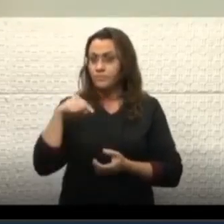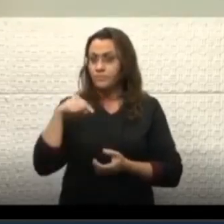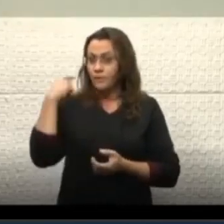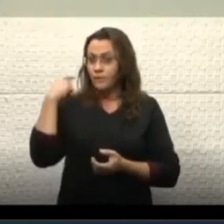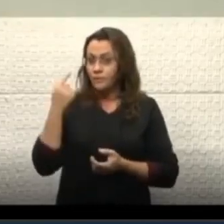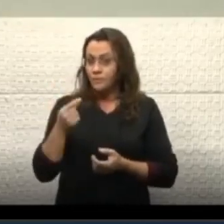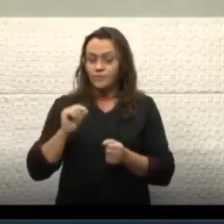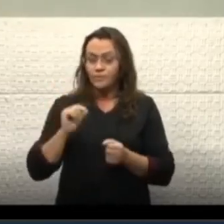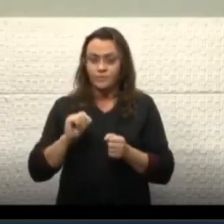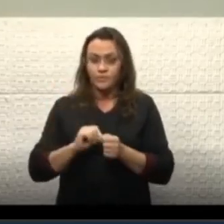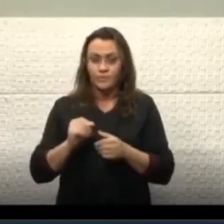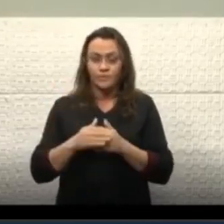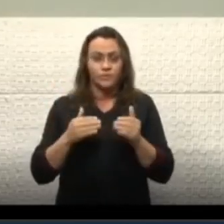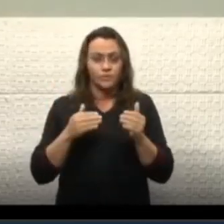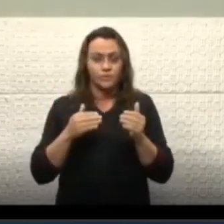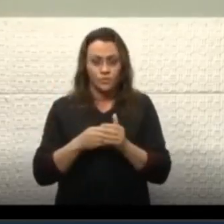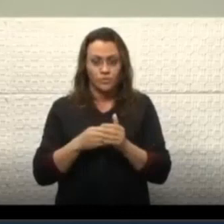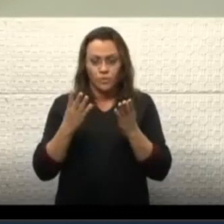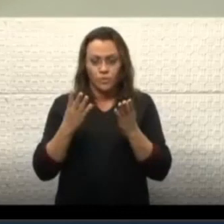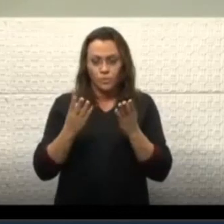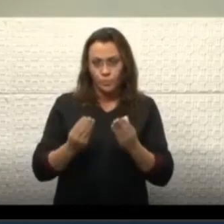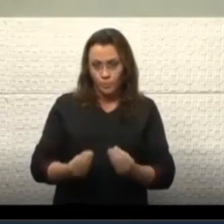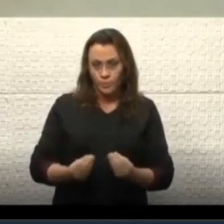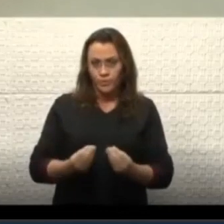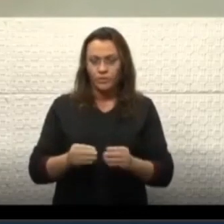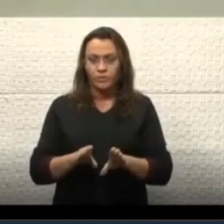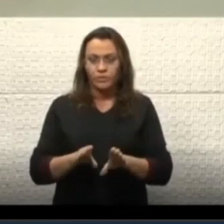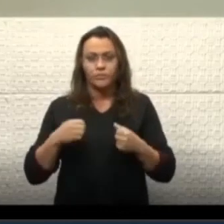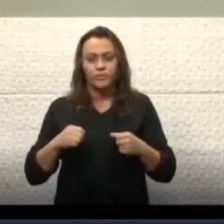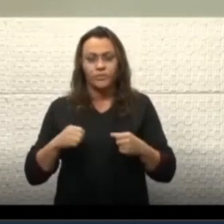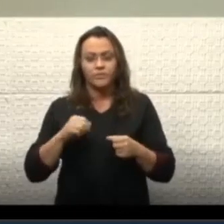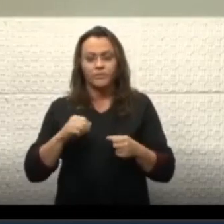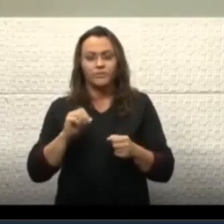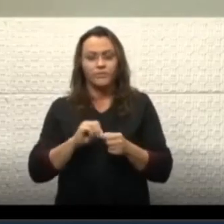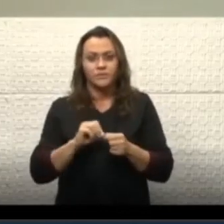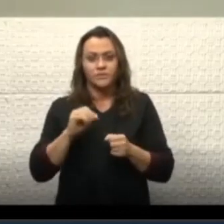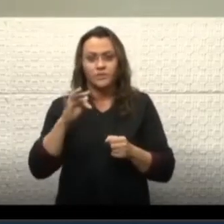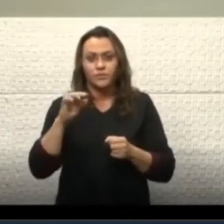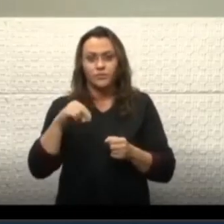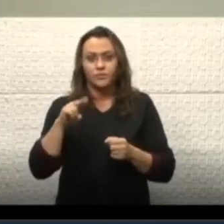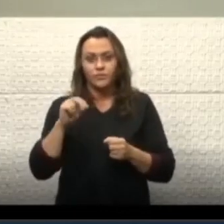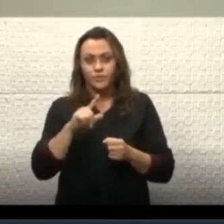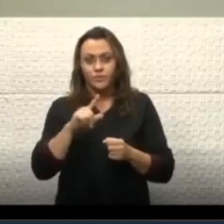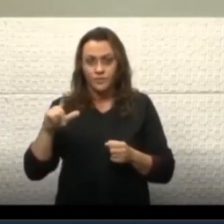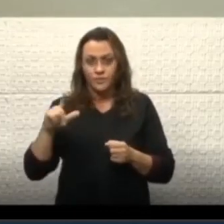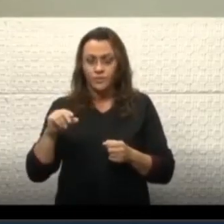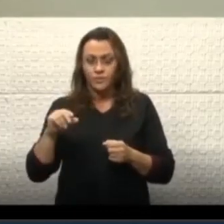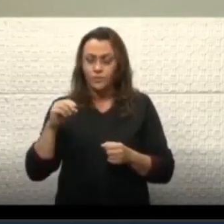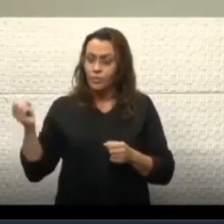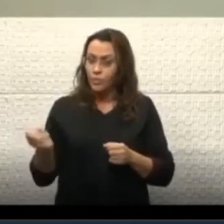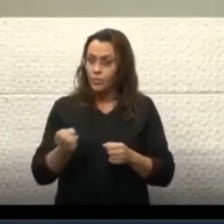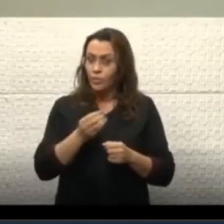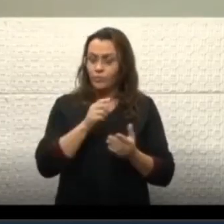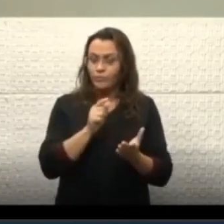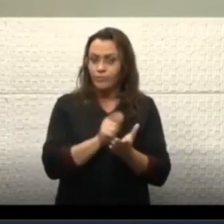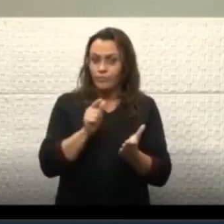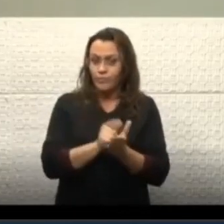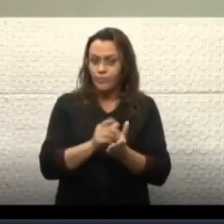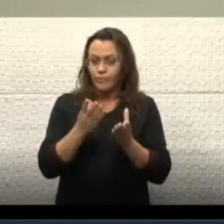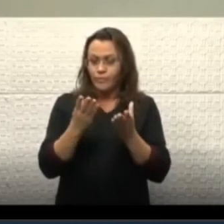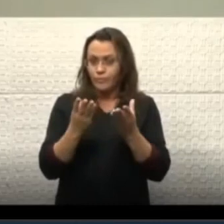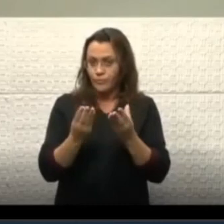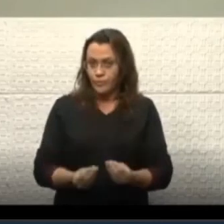Depois de ter feito, então, a filtração na peneira, nós vamos passar para a filtração com o funil de Buckner. Um novo papel filtro.